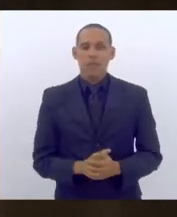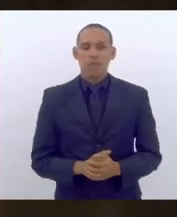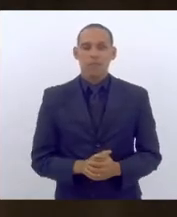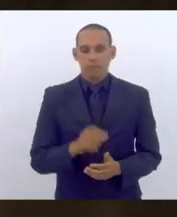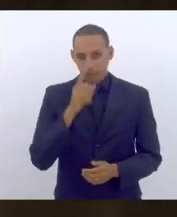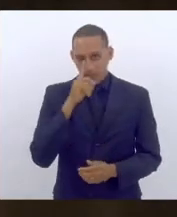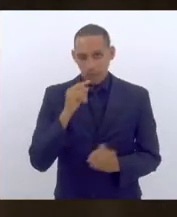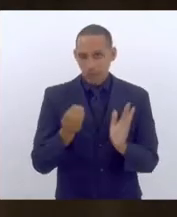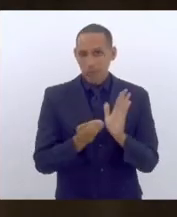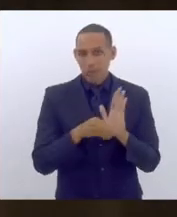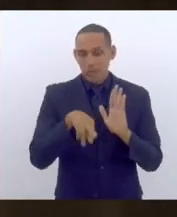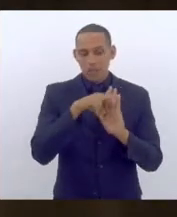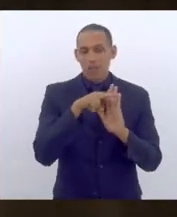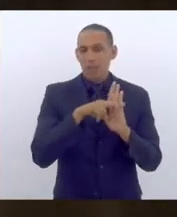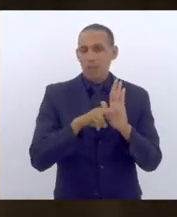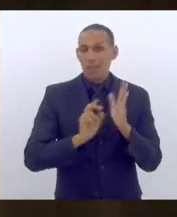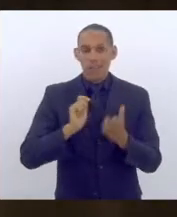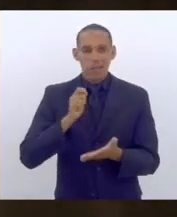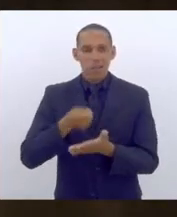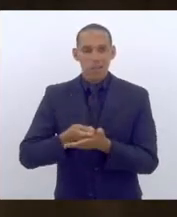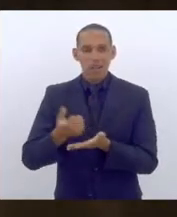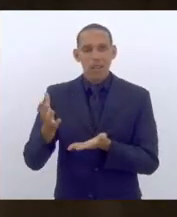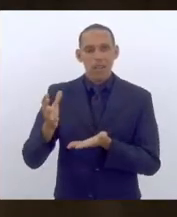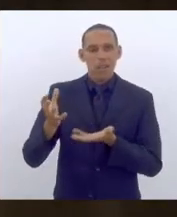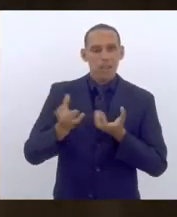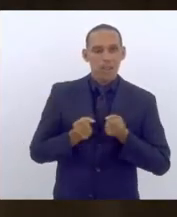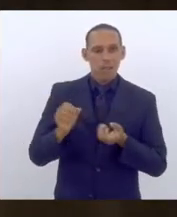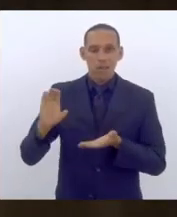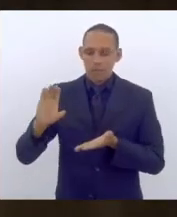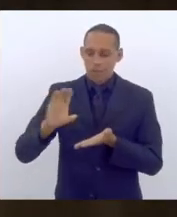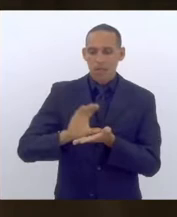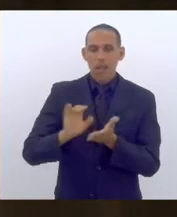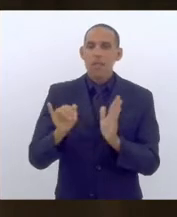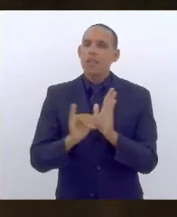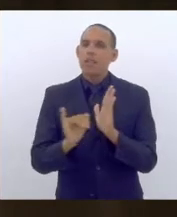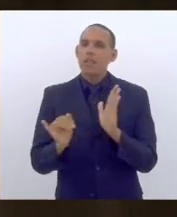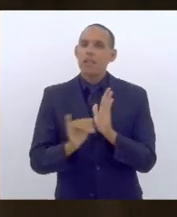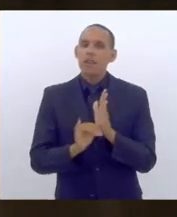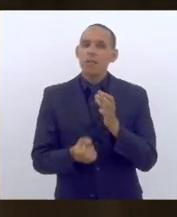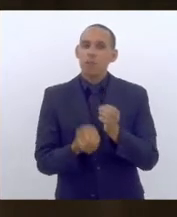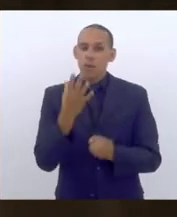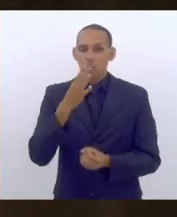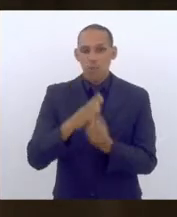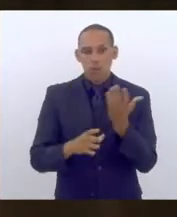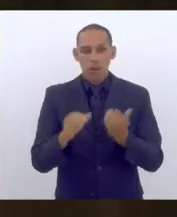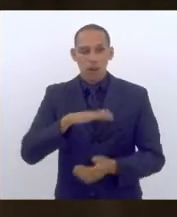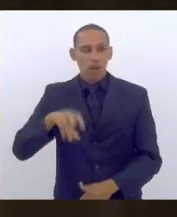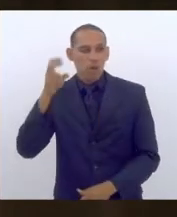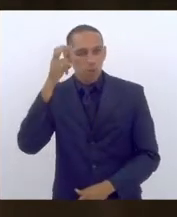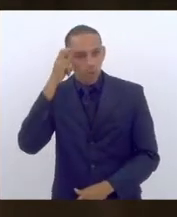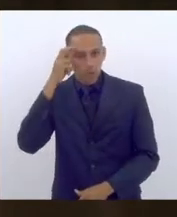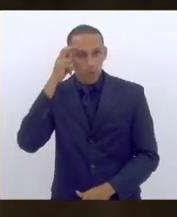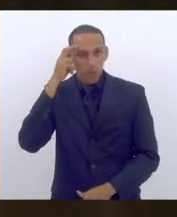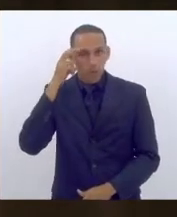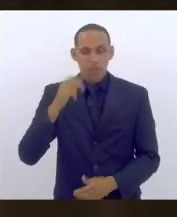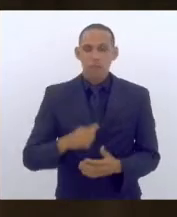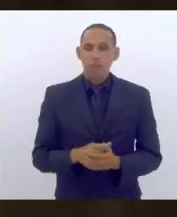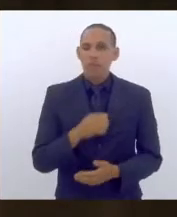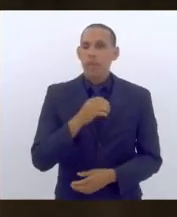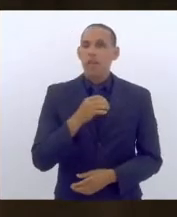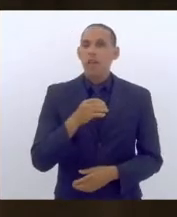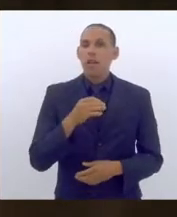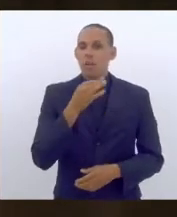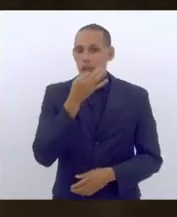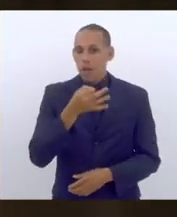estipula regras para o pagamento recebimento de verba de e editais de produções voltadas para o setor cultural parecendo a